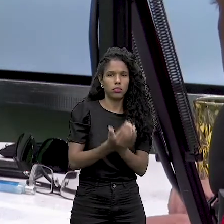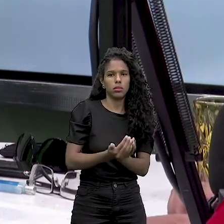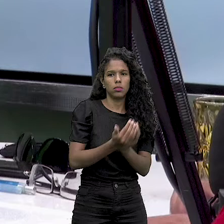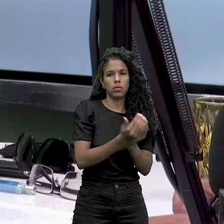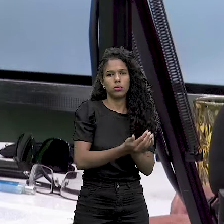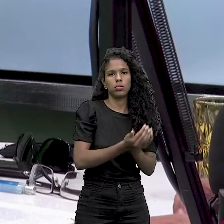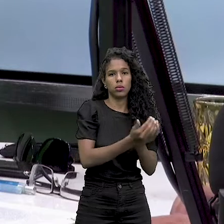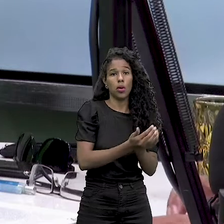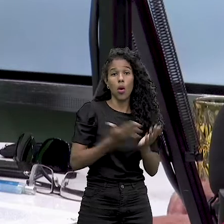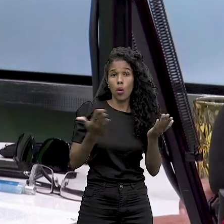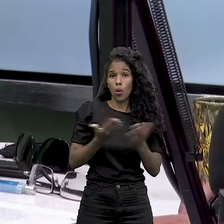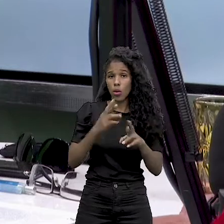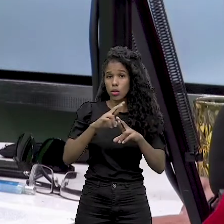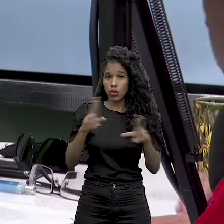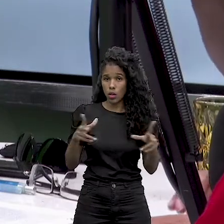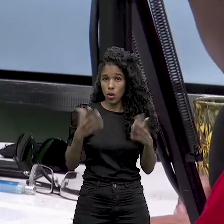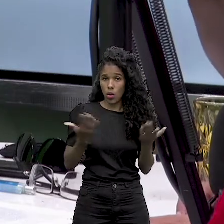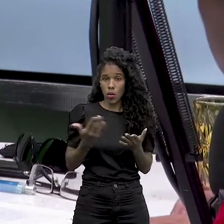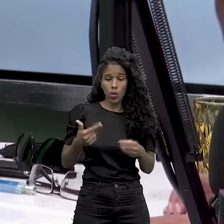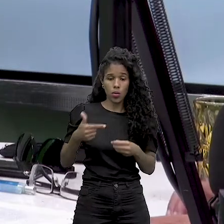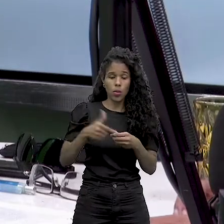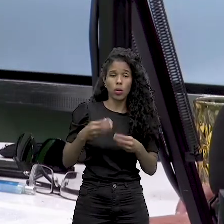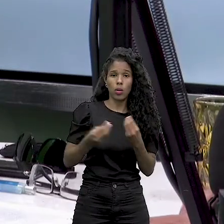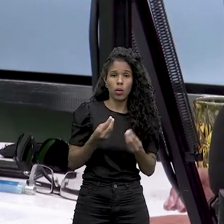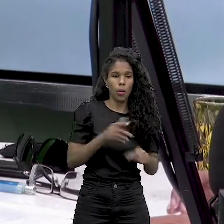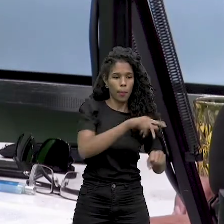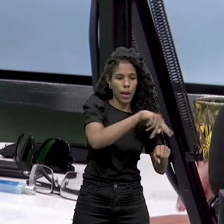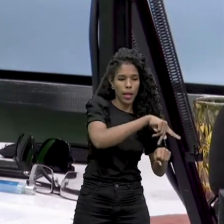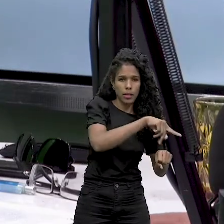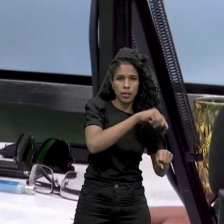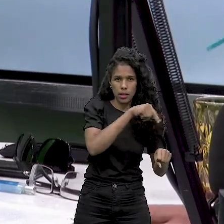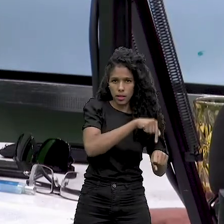cano, né? Então, aí a gente tem